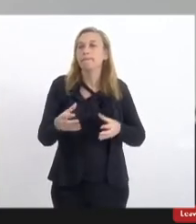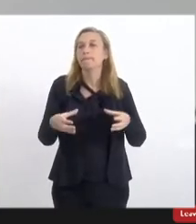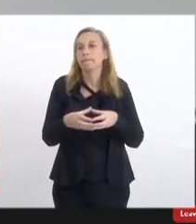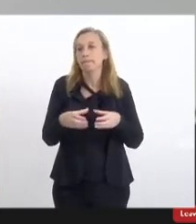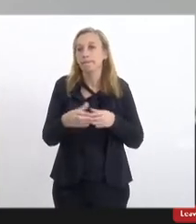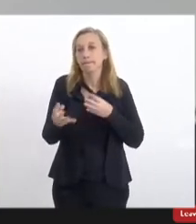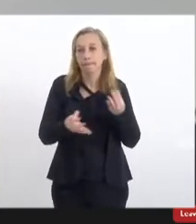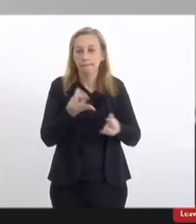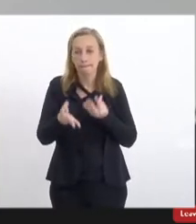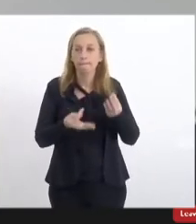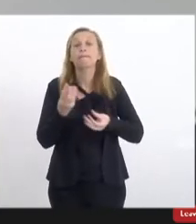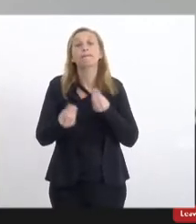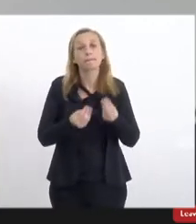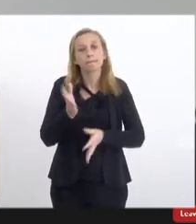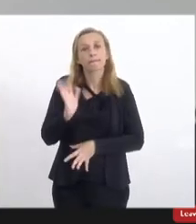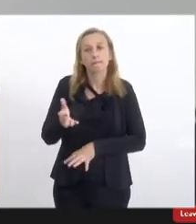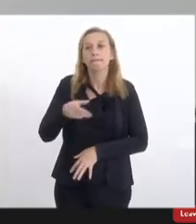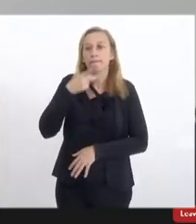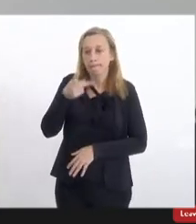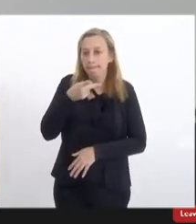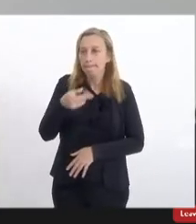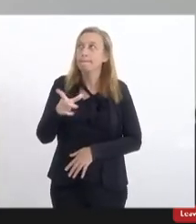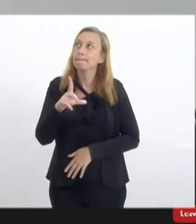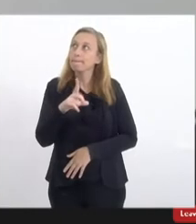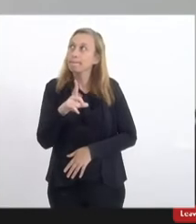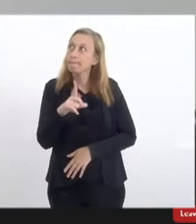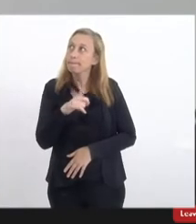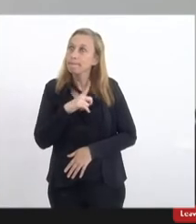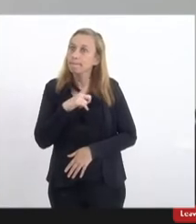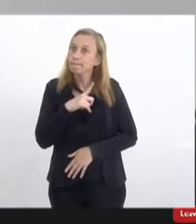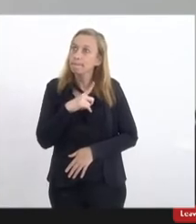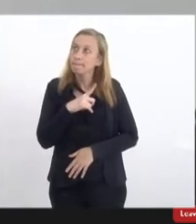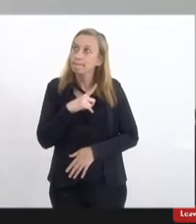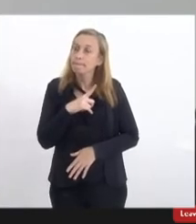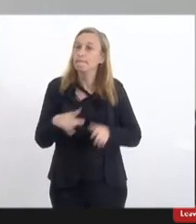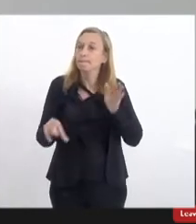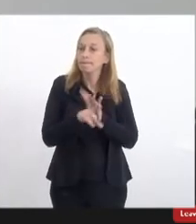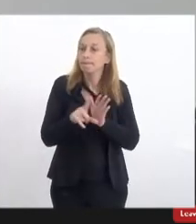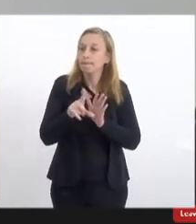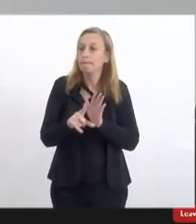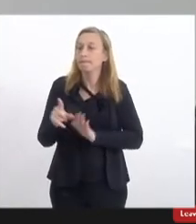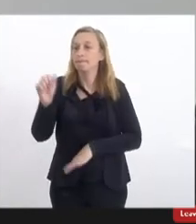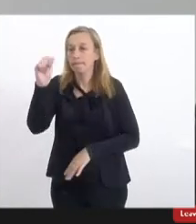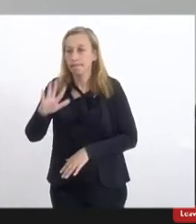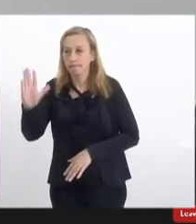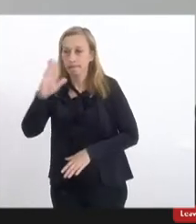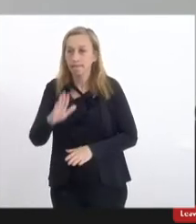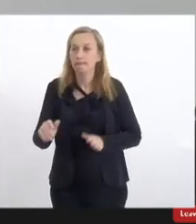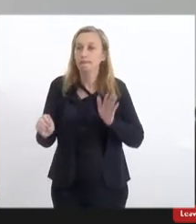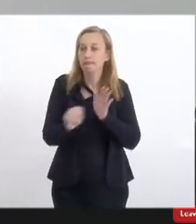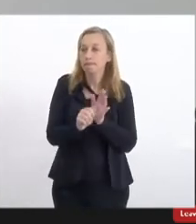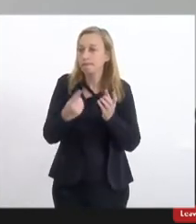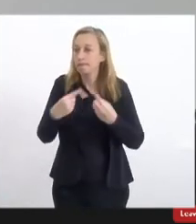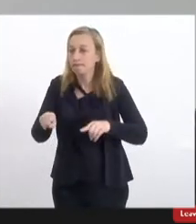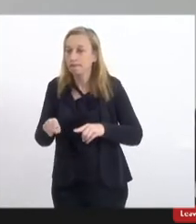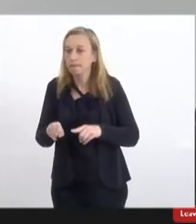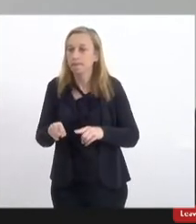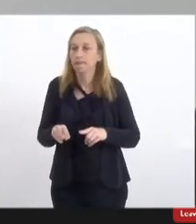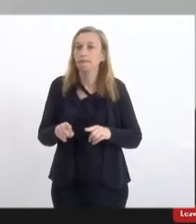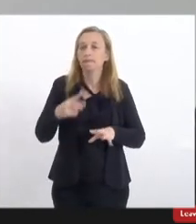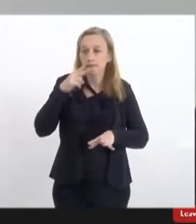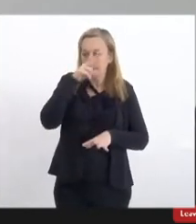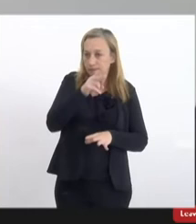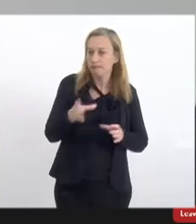terapêuticas. Como já foi falado aqui, existiu uma adequação da Lei Nacional de Drogas em 2019, fortalecimento